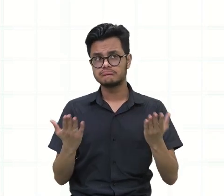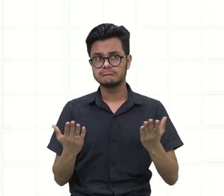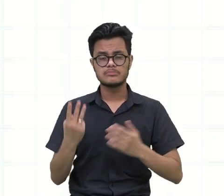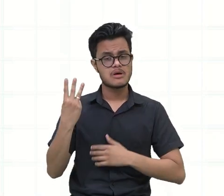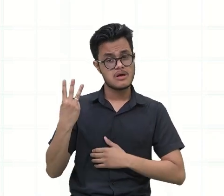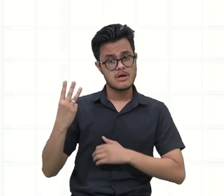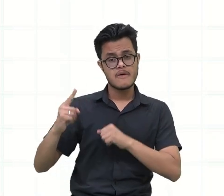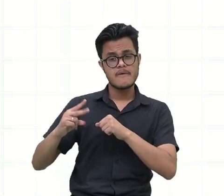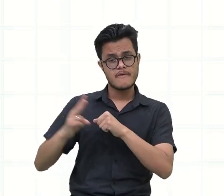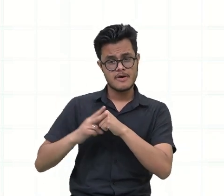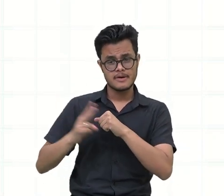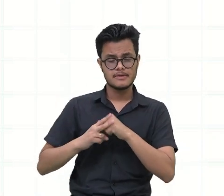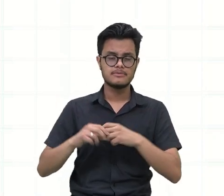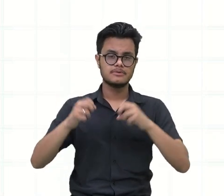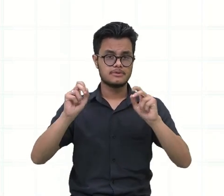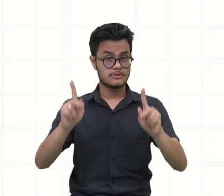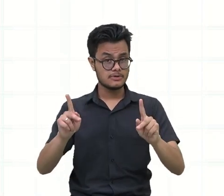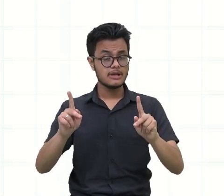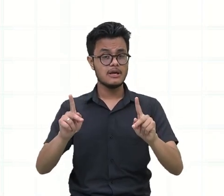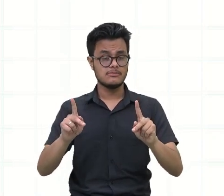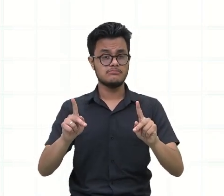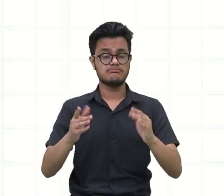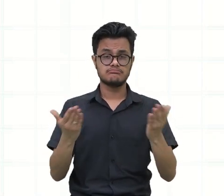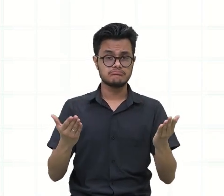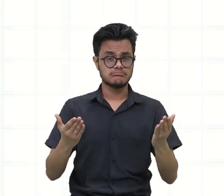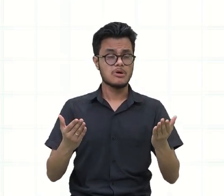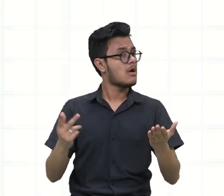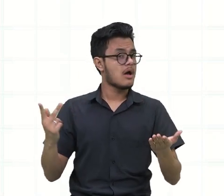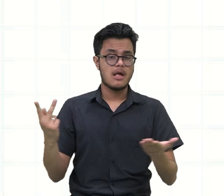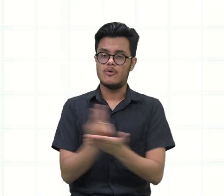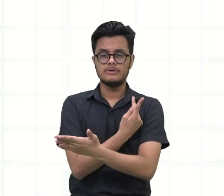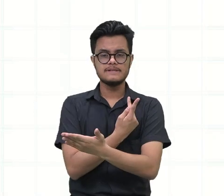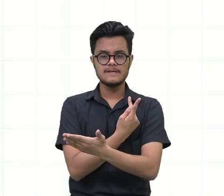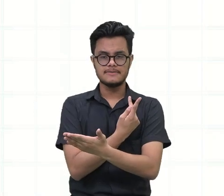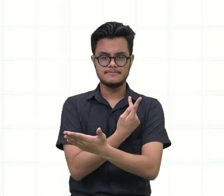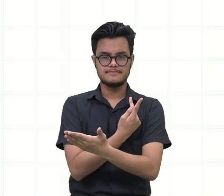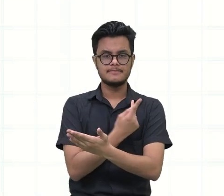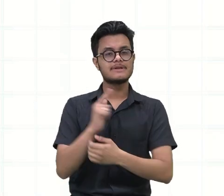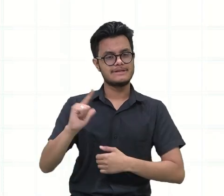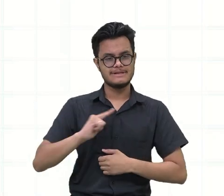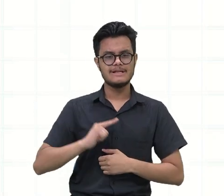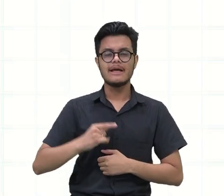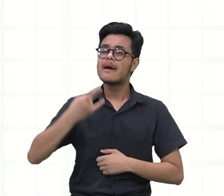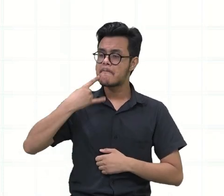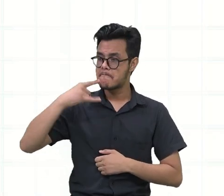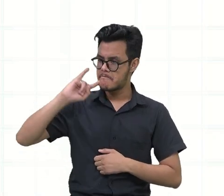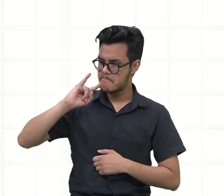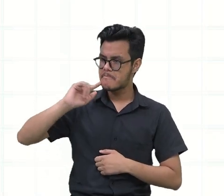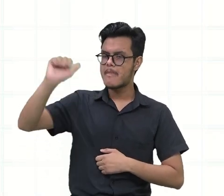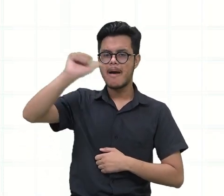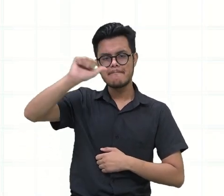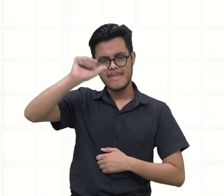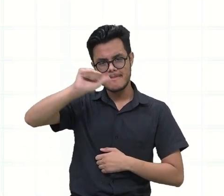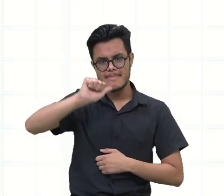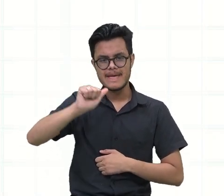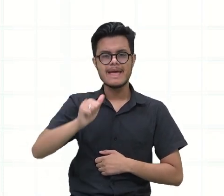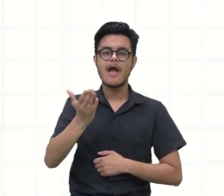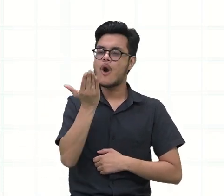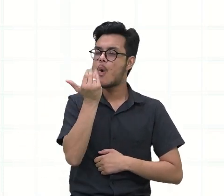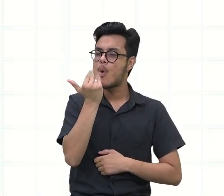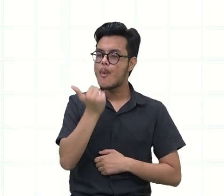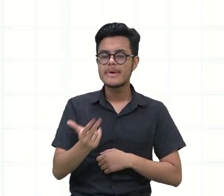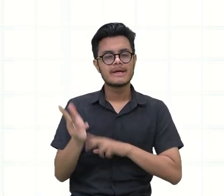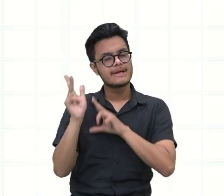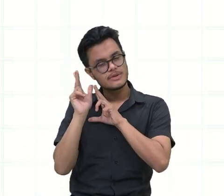Perceberam? Verbos de ação, né? O verbo beber, o verbo comer, o verbo dormir.